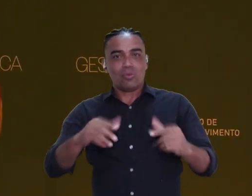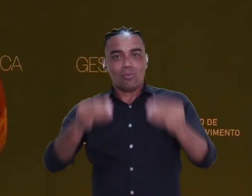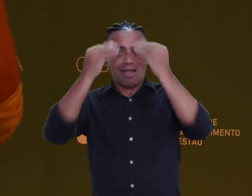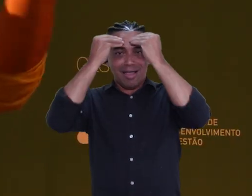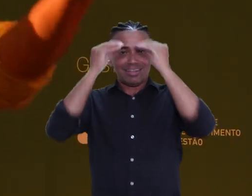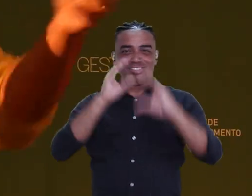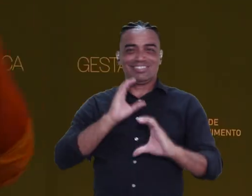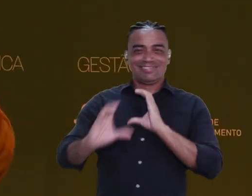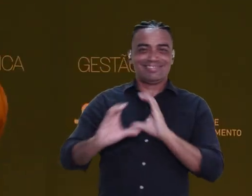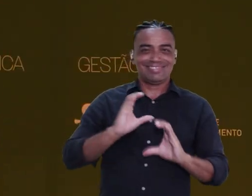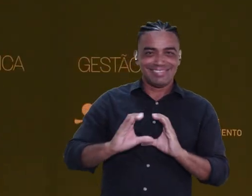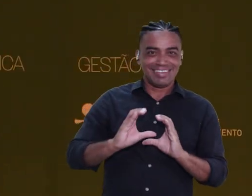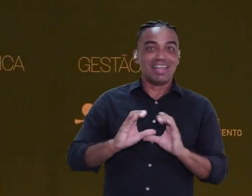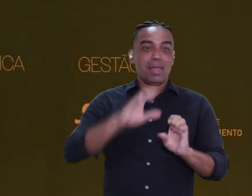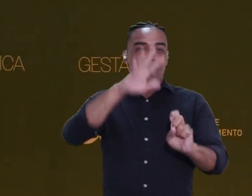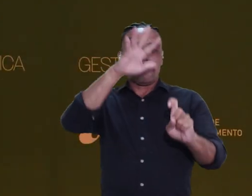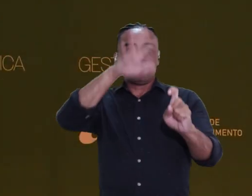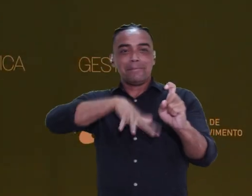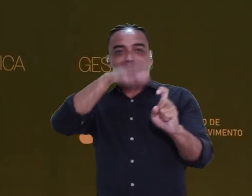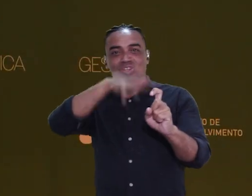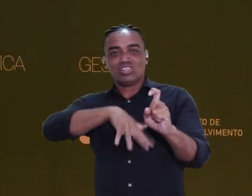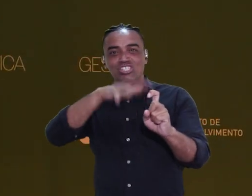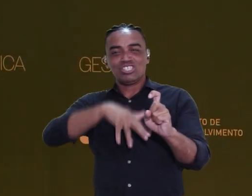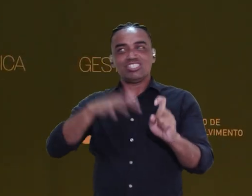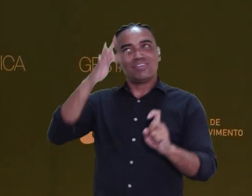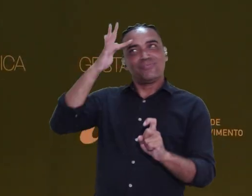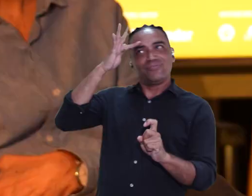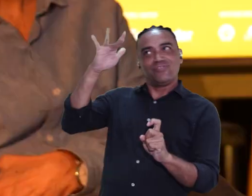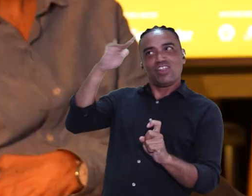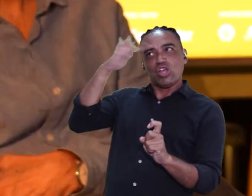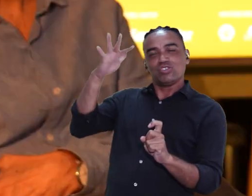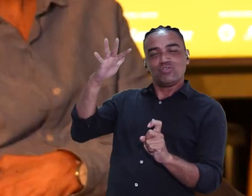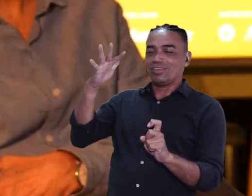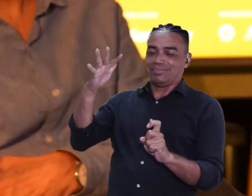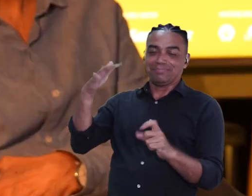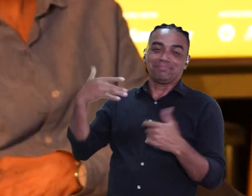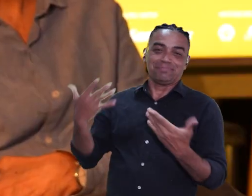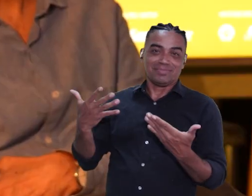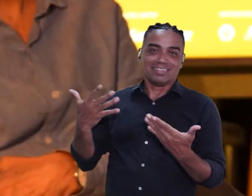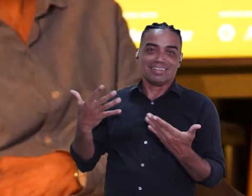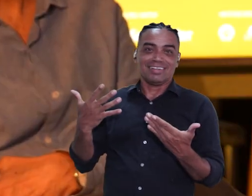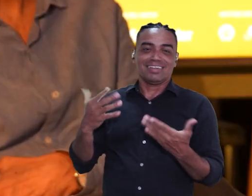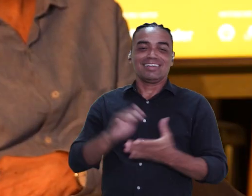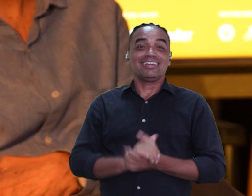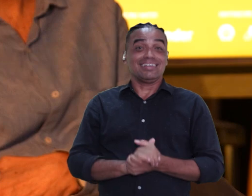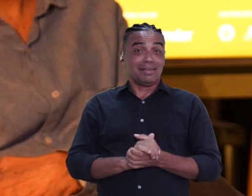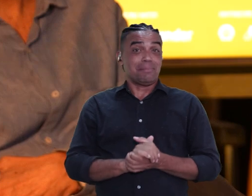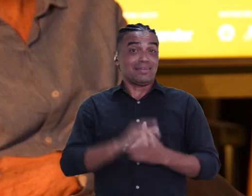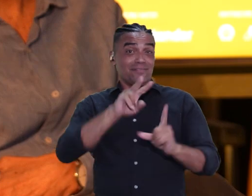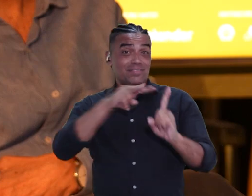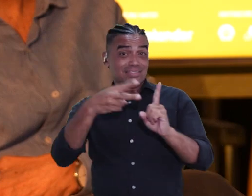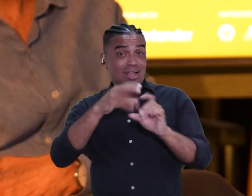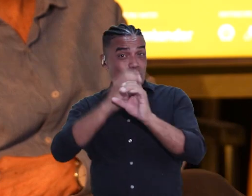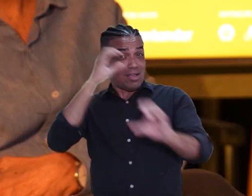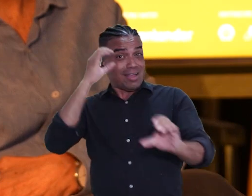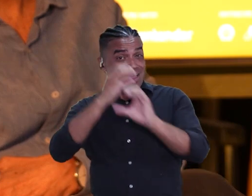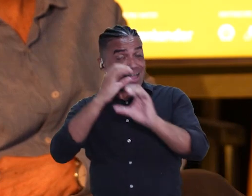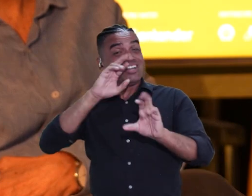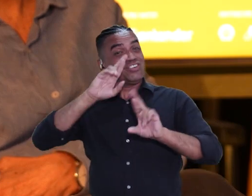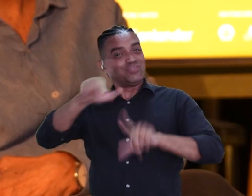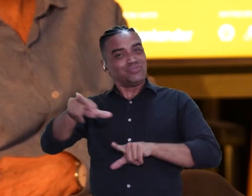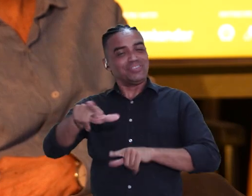com comunicação, com mitologia, com filosofia, seja lá o que for. Mas acho